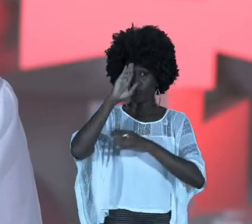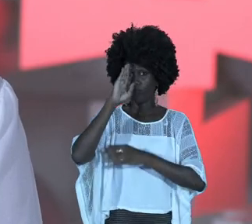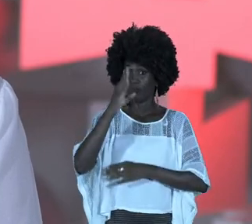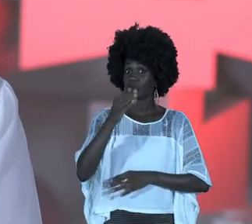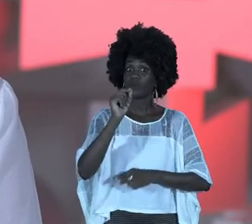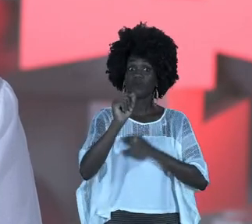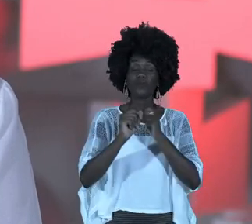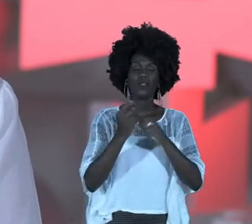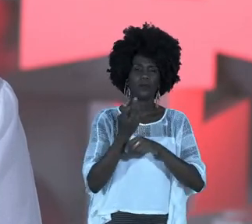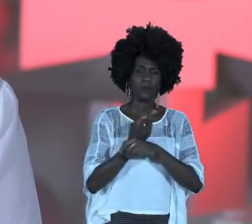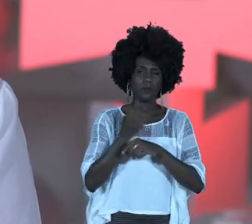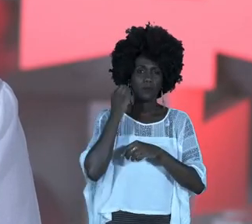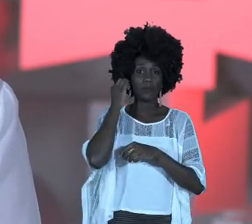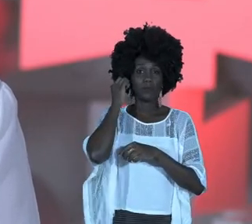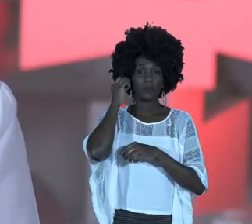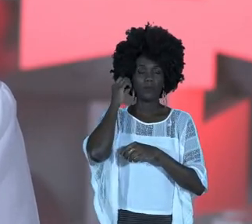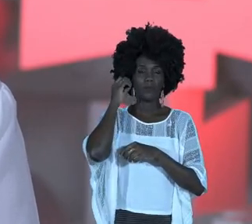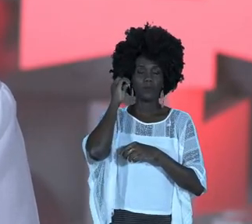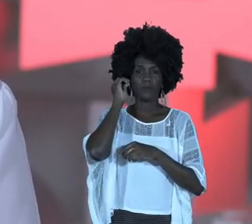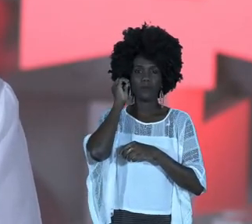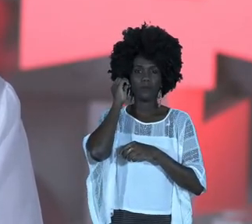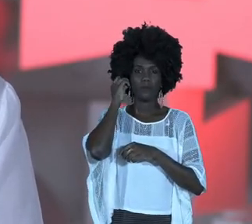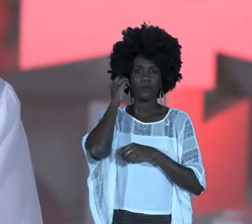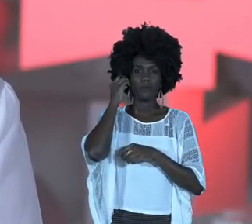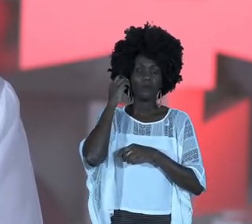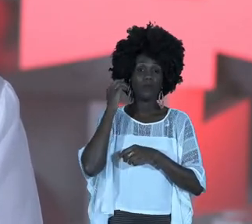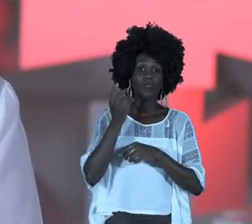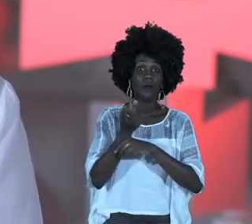é procurar compreender,